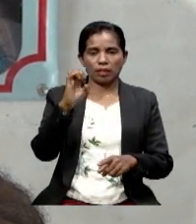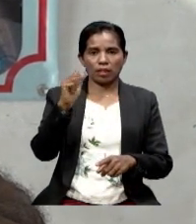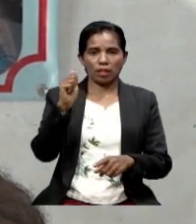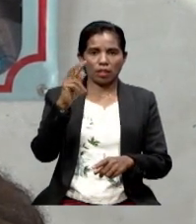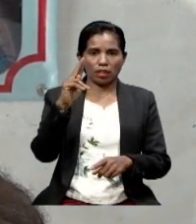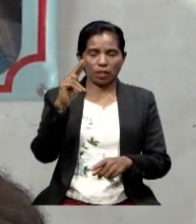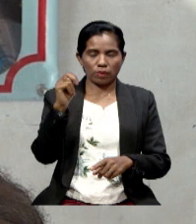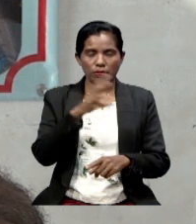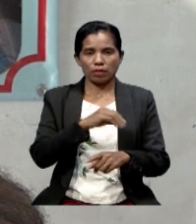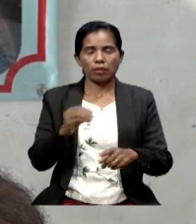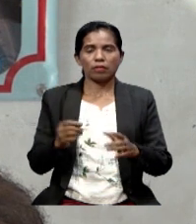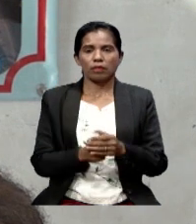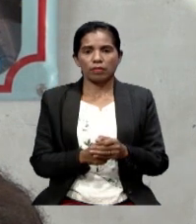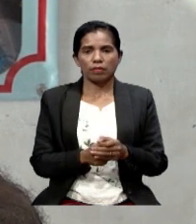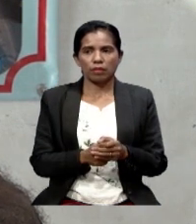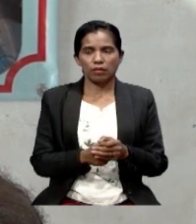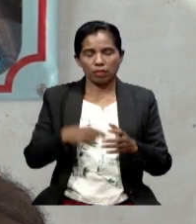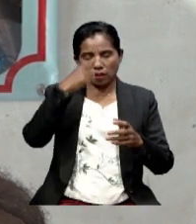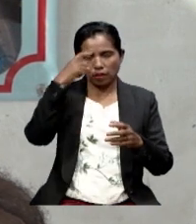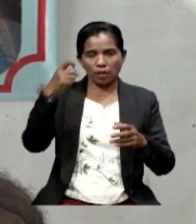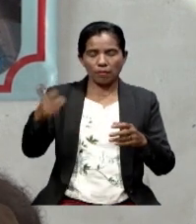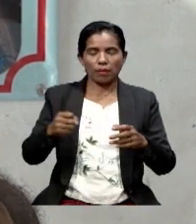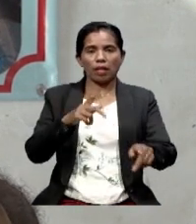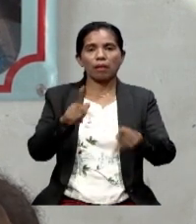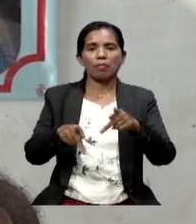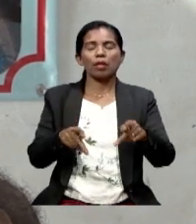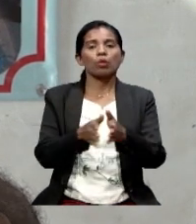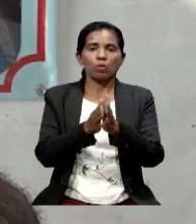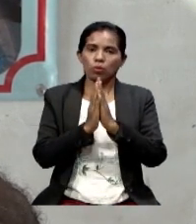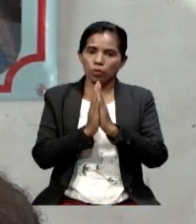nene tamba suspeito sira husu osam baiha